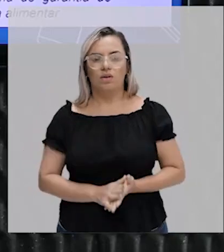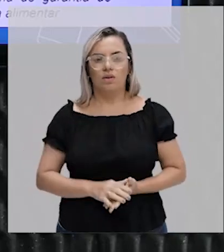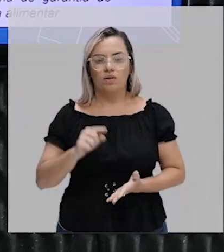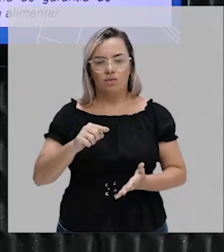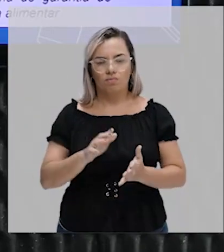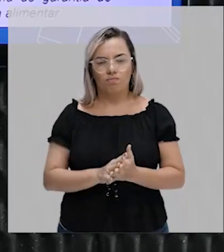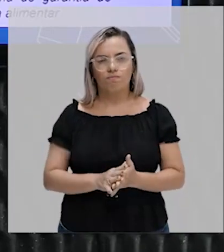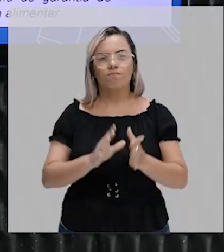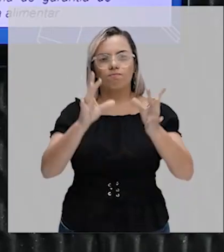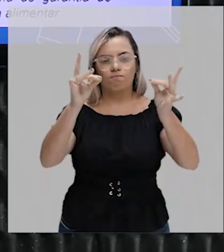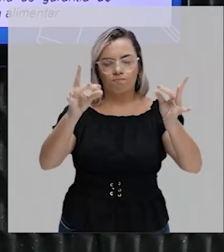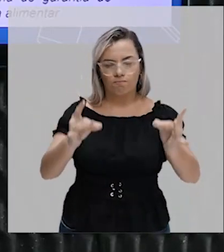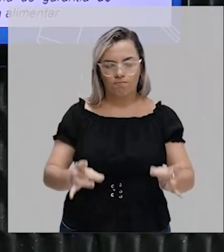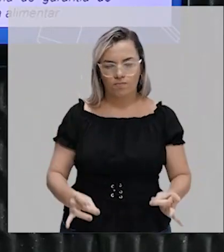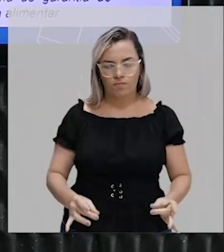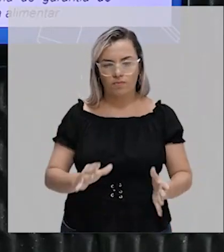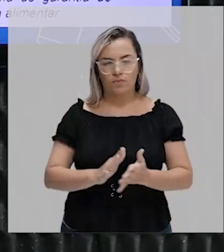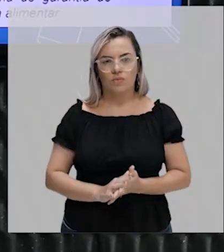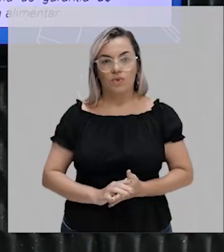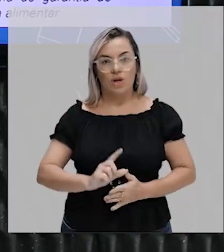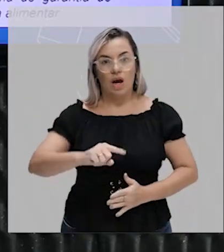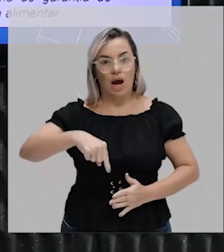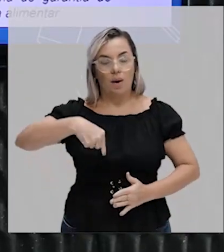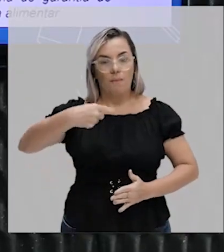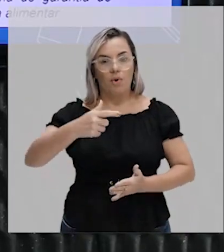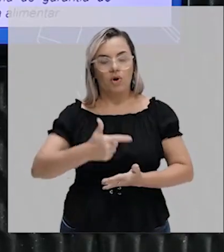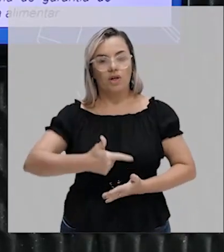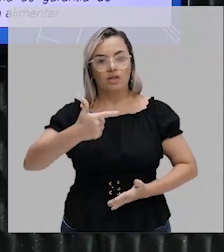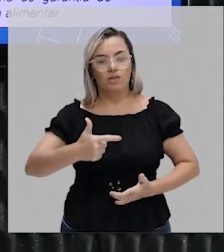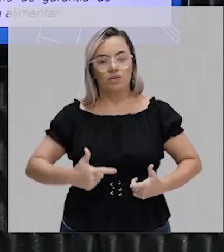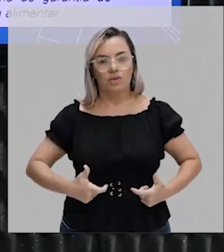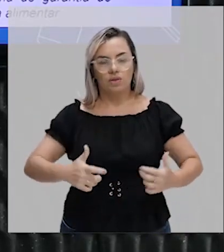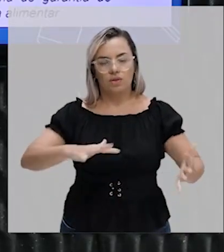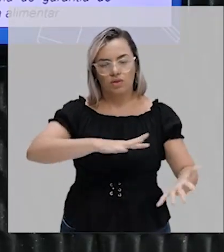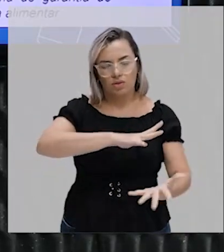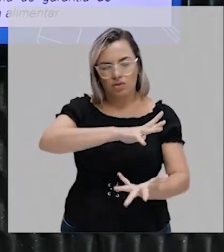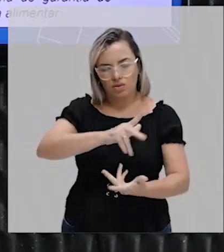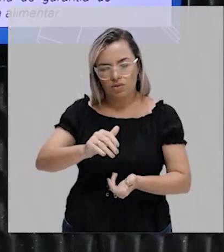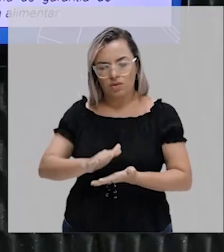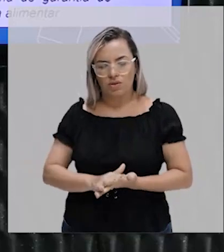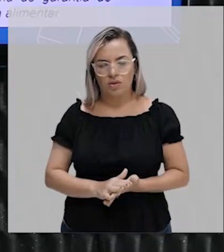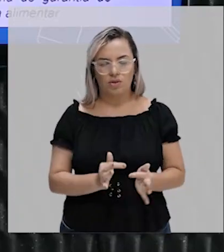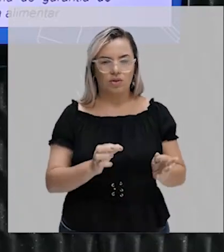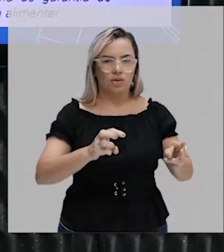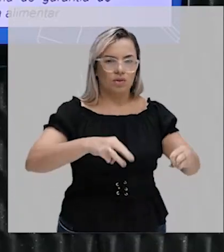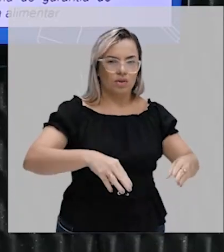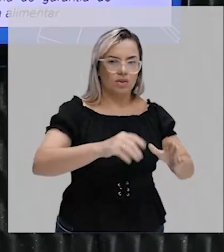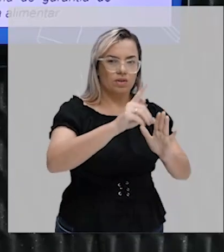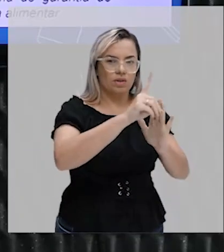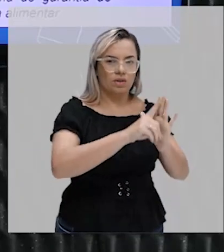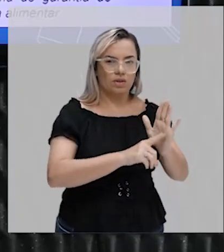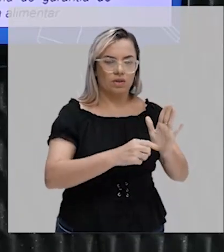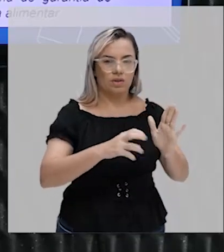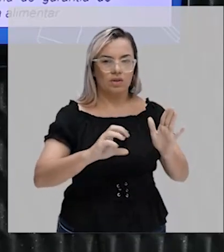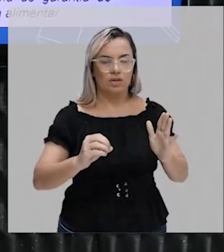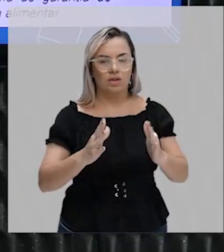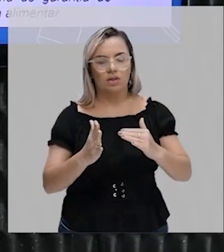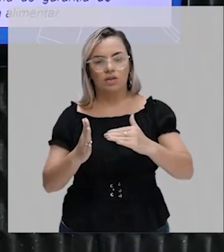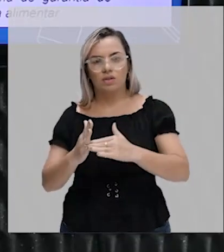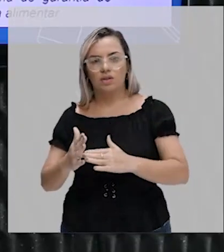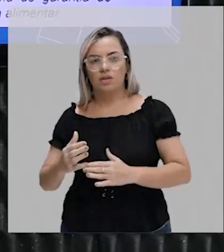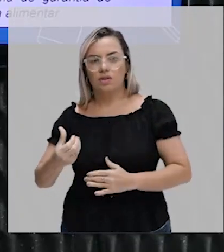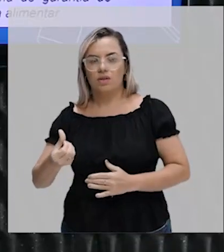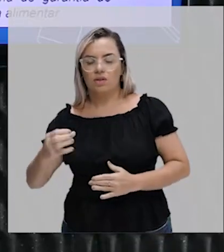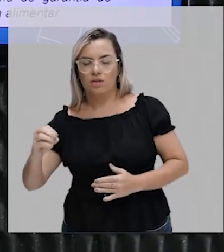Mais especificamente, após a Segunda Guerra Mundial, ali a partir do final da década de 50 para a década de